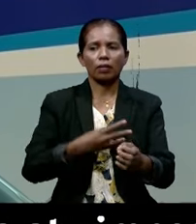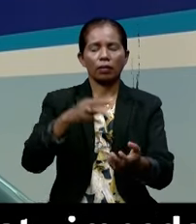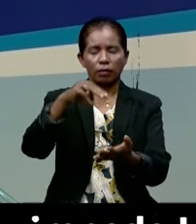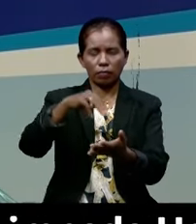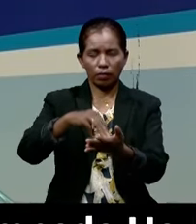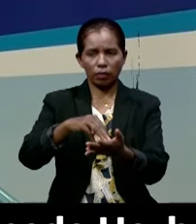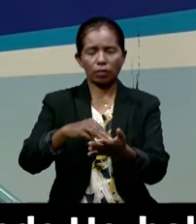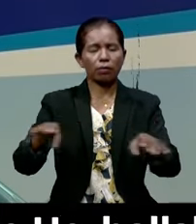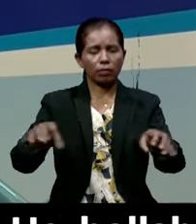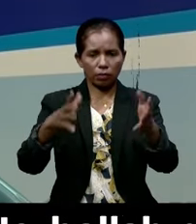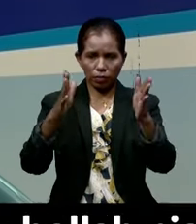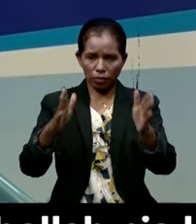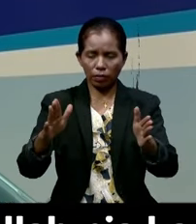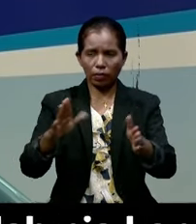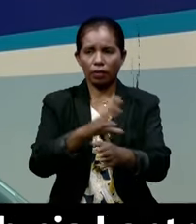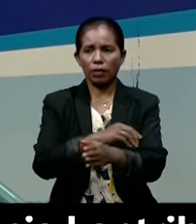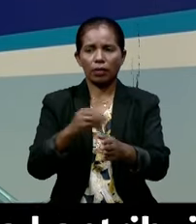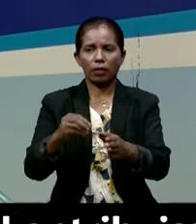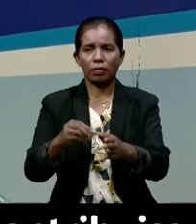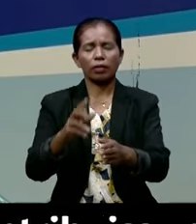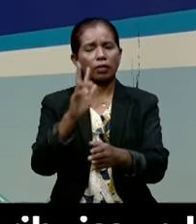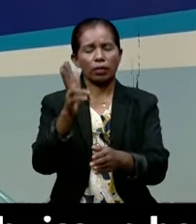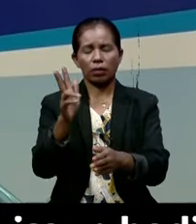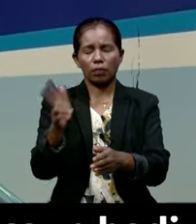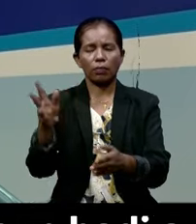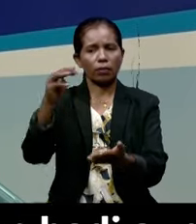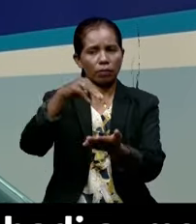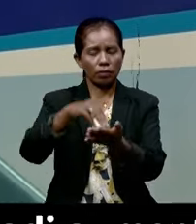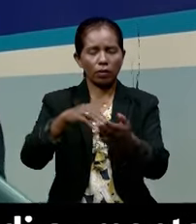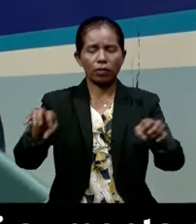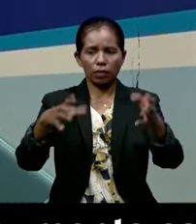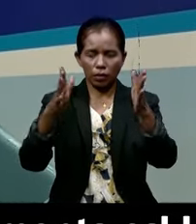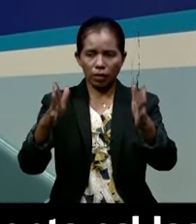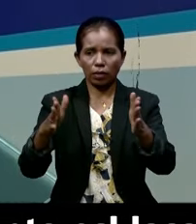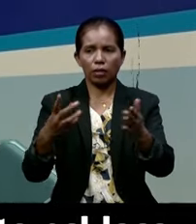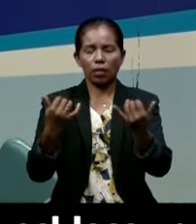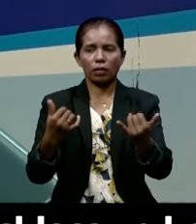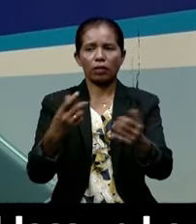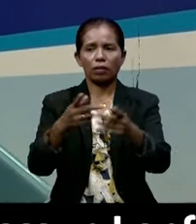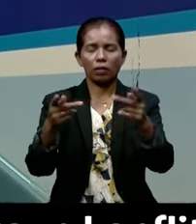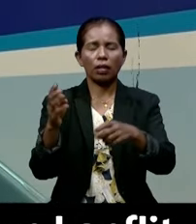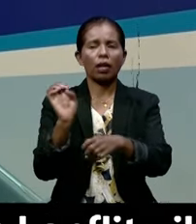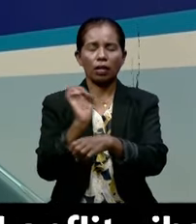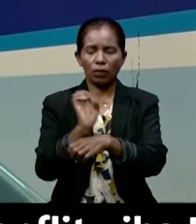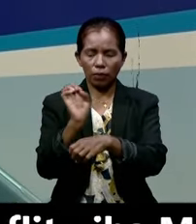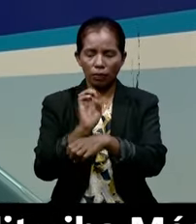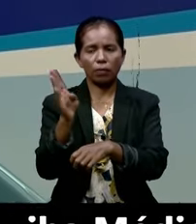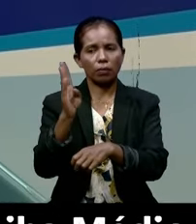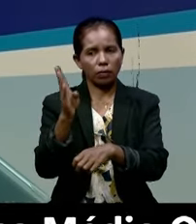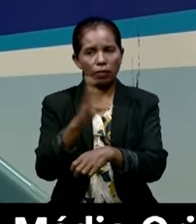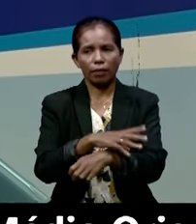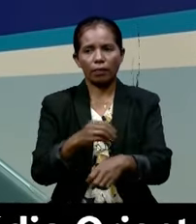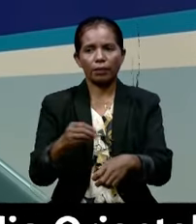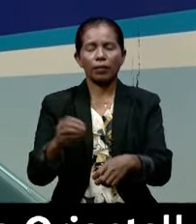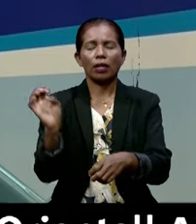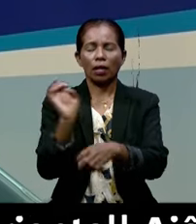postos de trabalho, milhares. Podemos falar em 30 mil novos empregos só para uma área da economia azul. Só para uma área, vejam só. E a